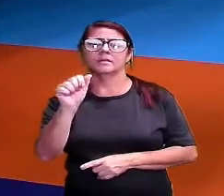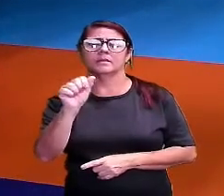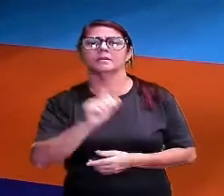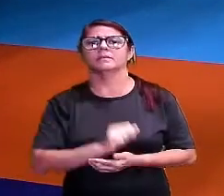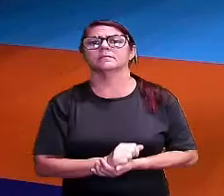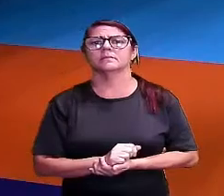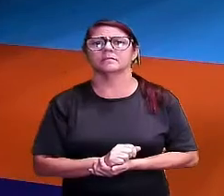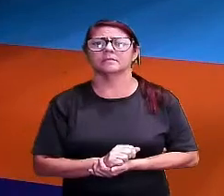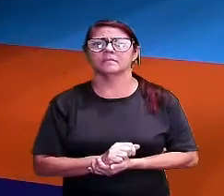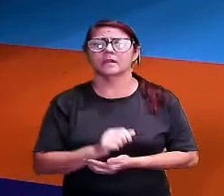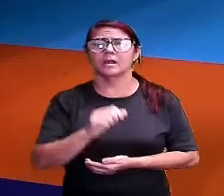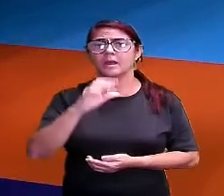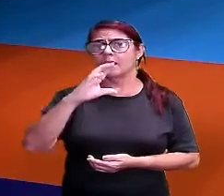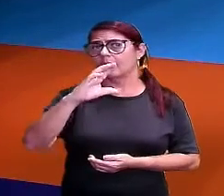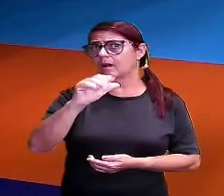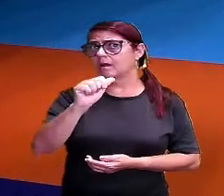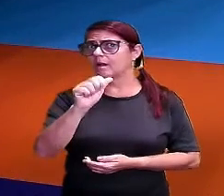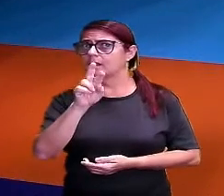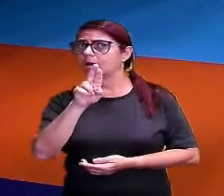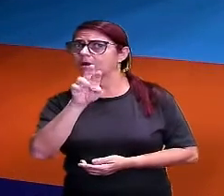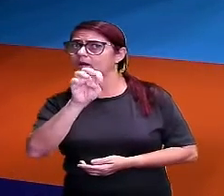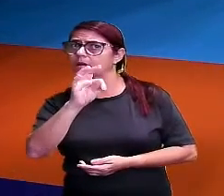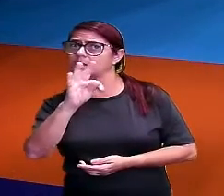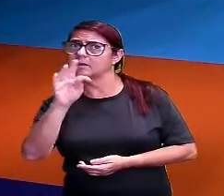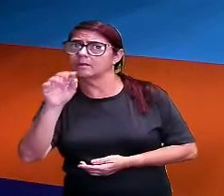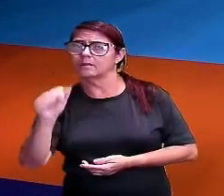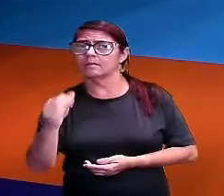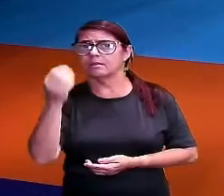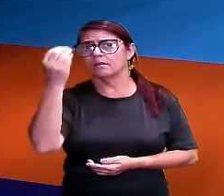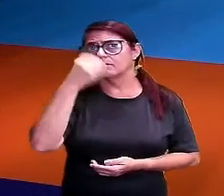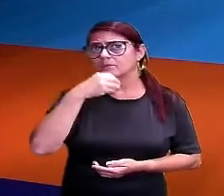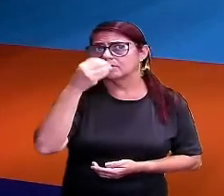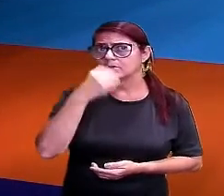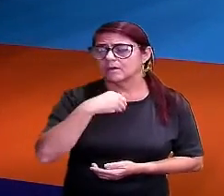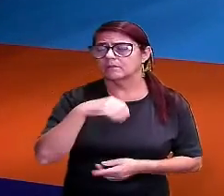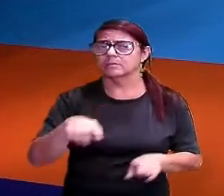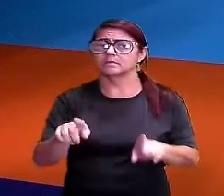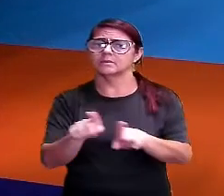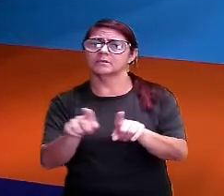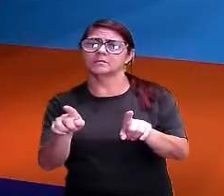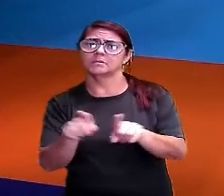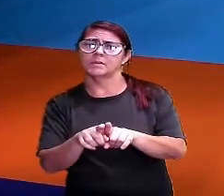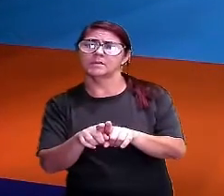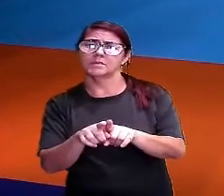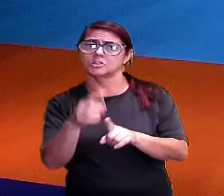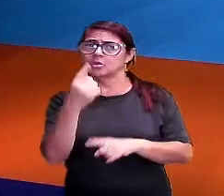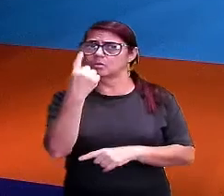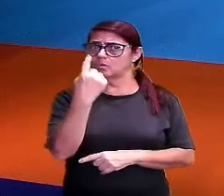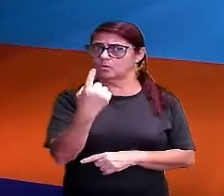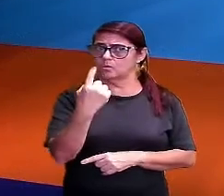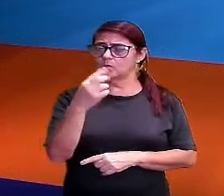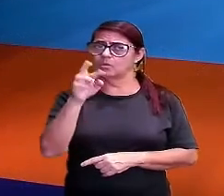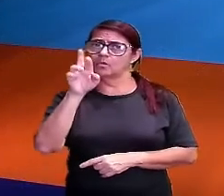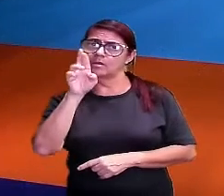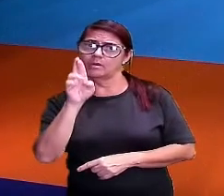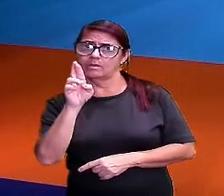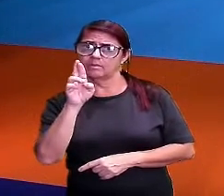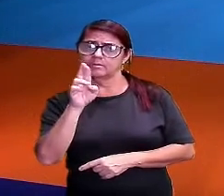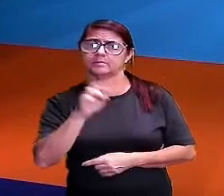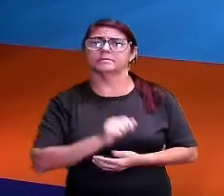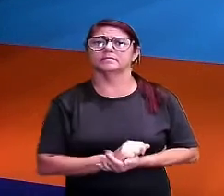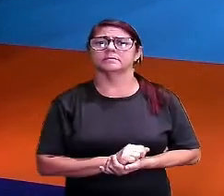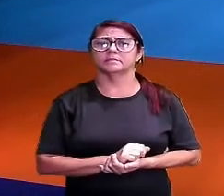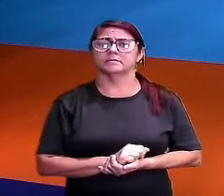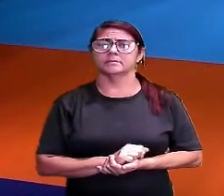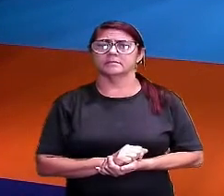Careta. Carreta também tem um som fraco, por isso que foi necessário apenas uma letrinha R, tá